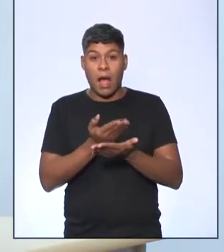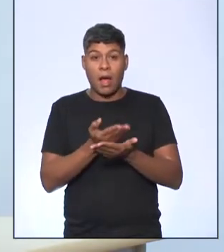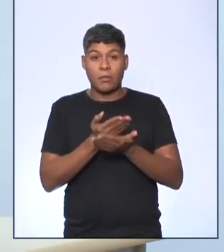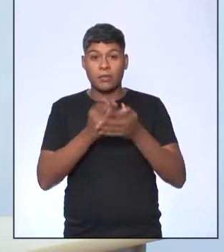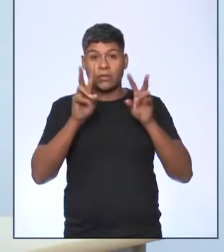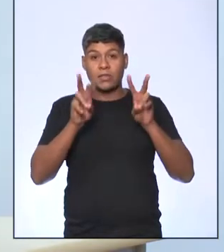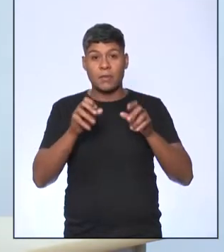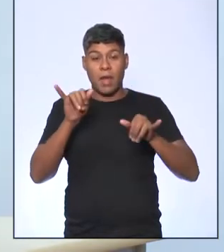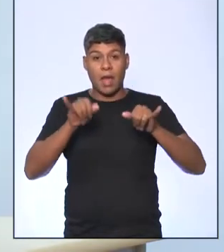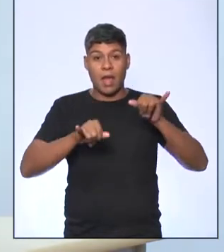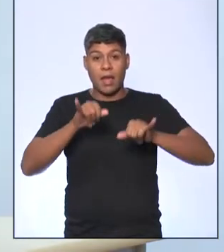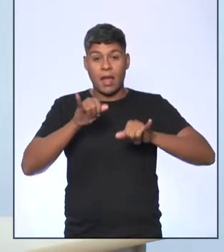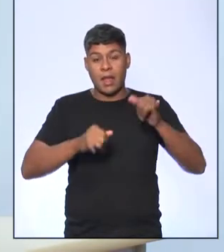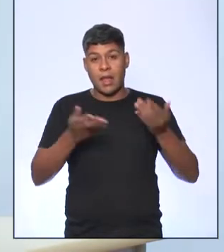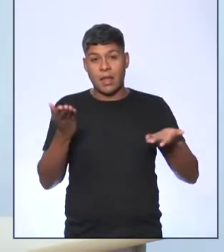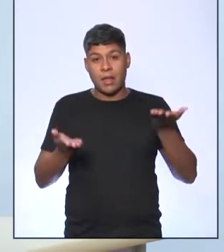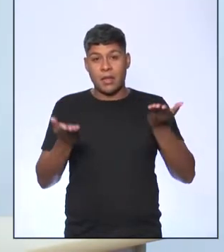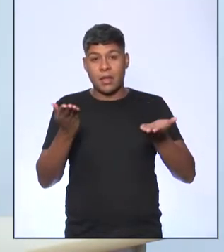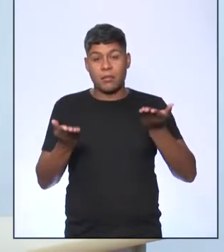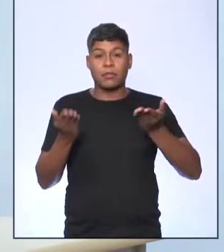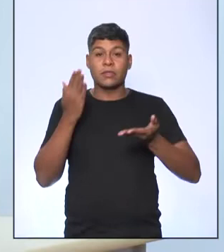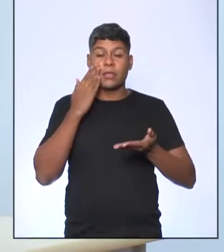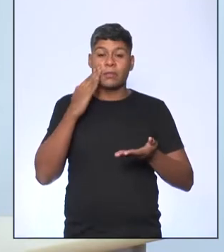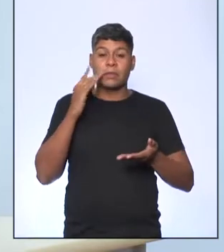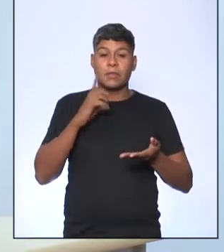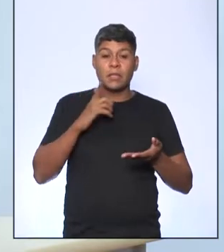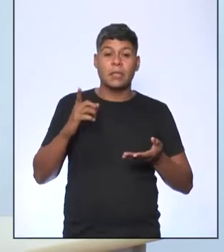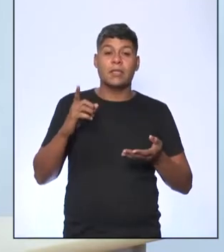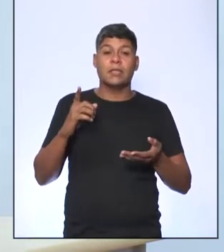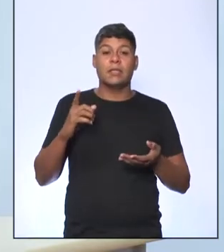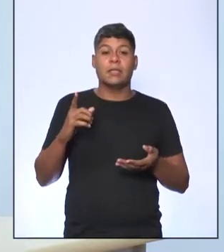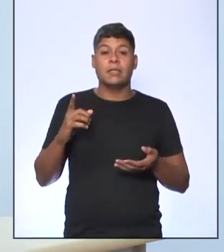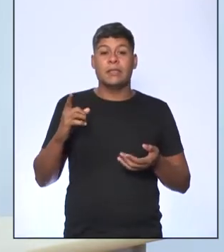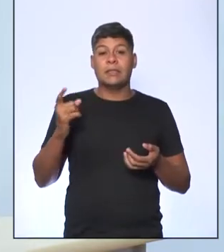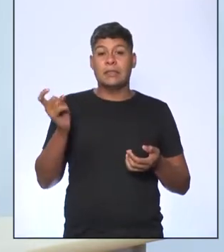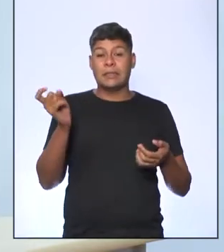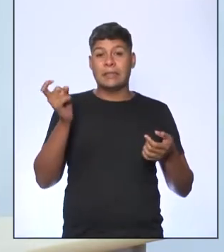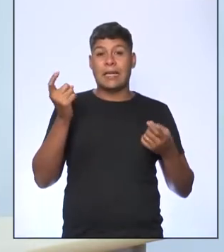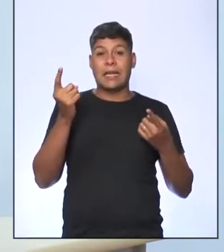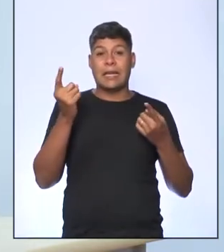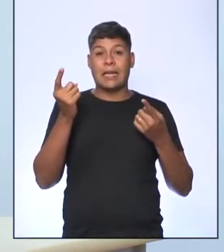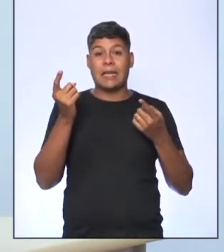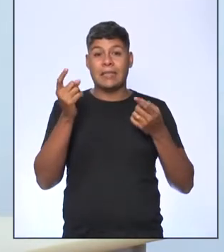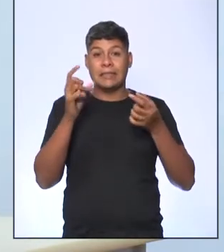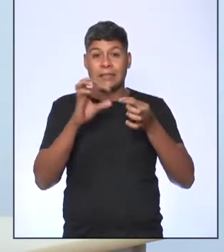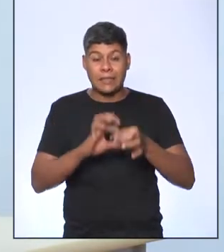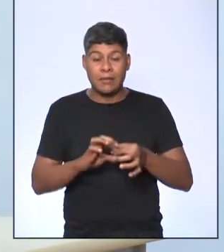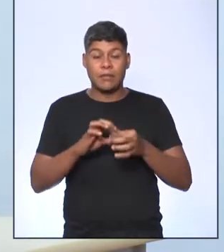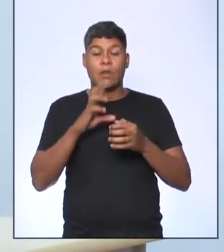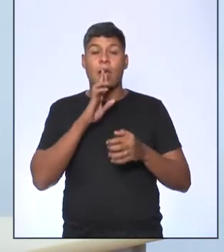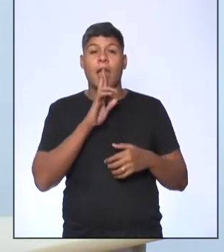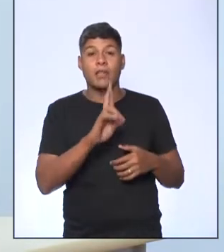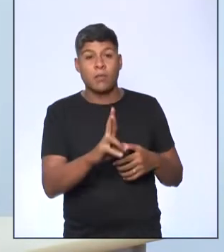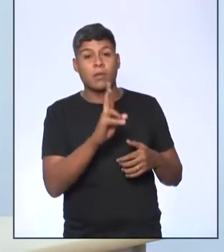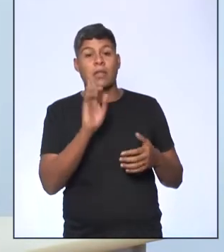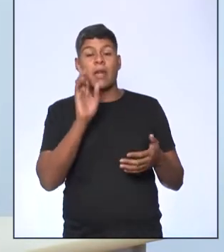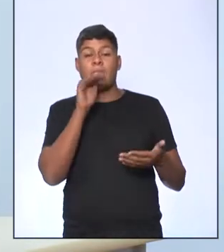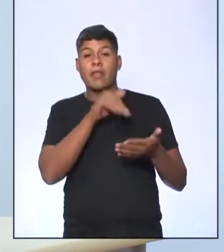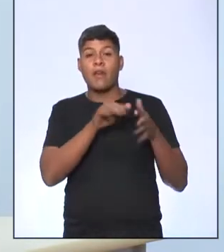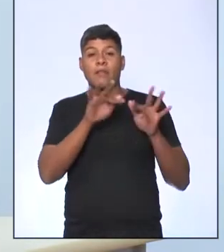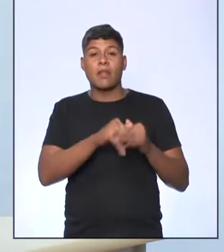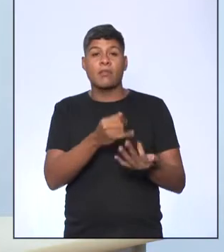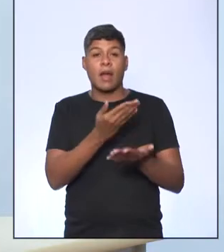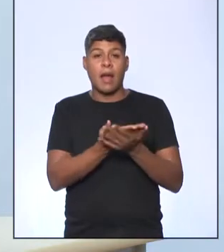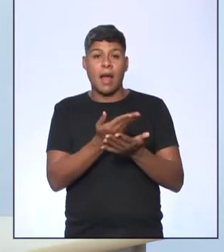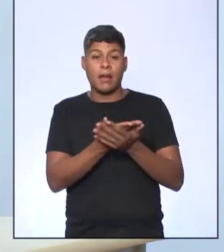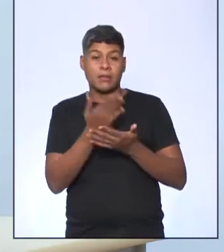parte de equilíbrio químico, pessoal, a gente tem um desafio. Esse desafio ele tem que ser respondido até o final da aula. Se a gente conseguir responder essa